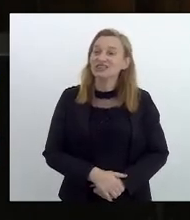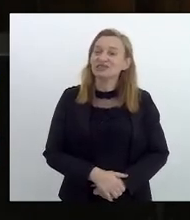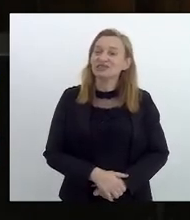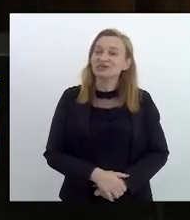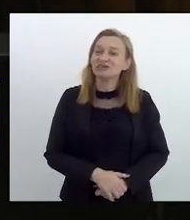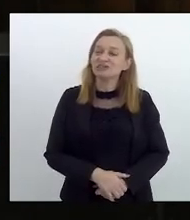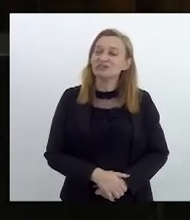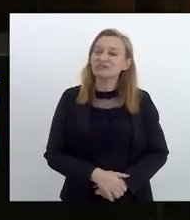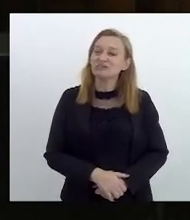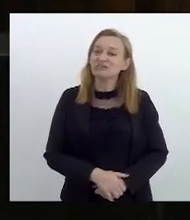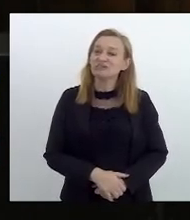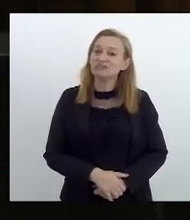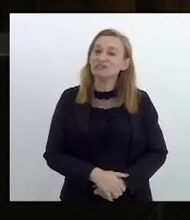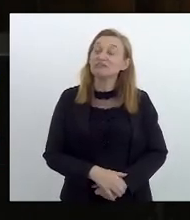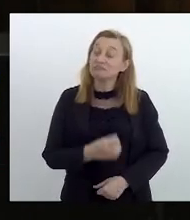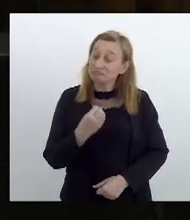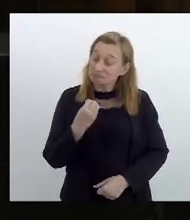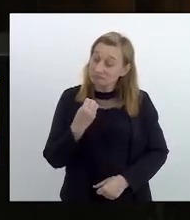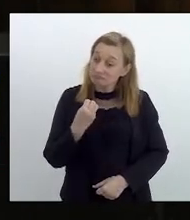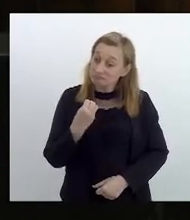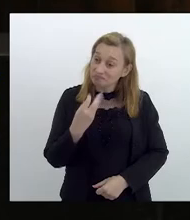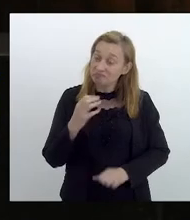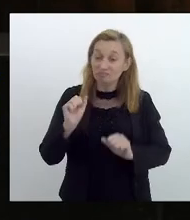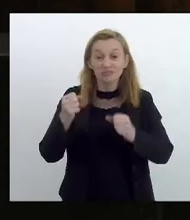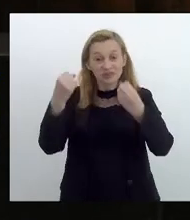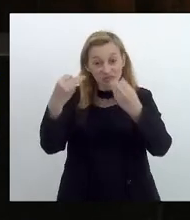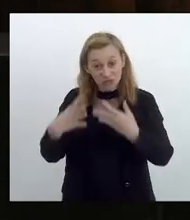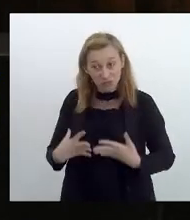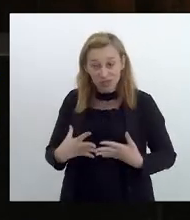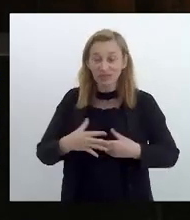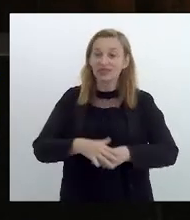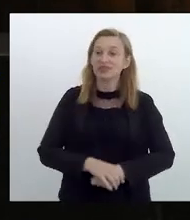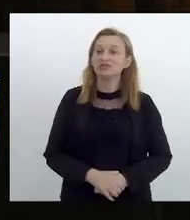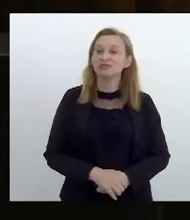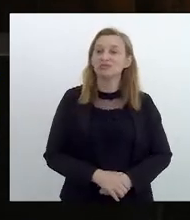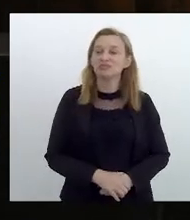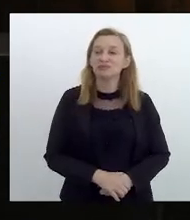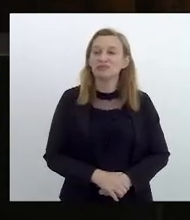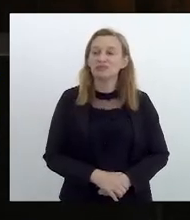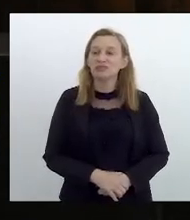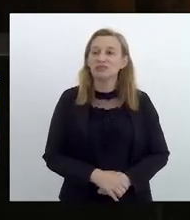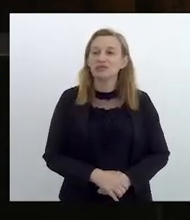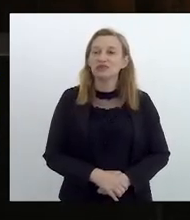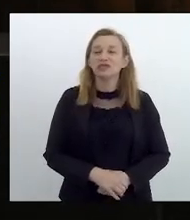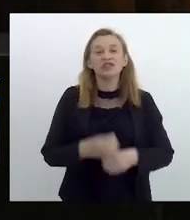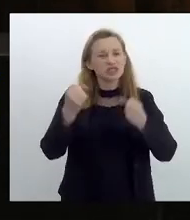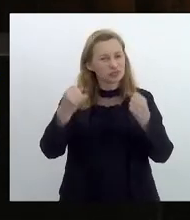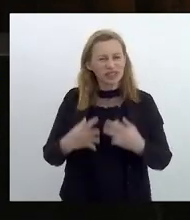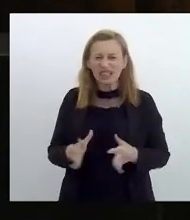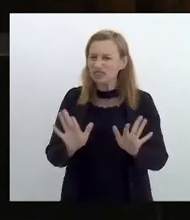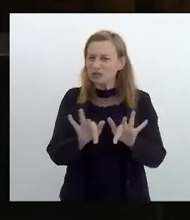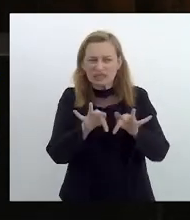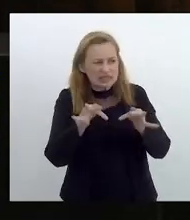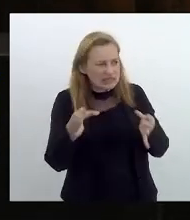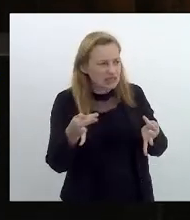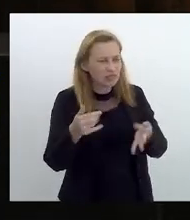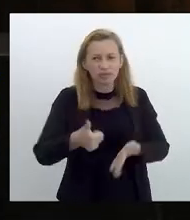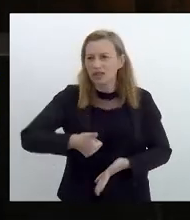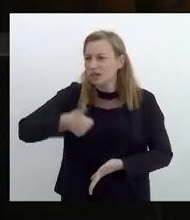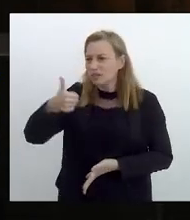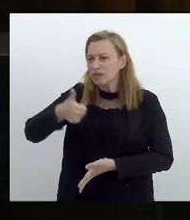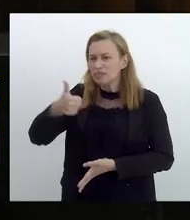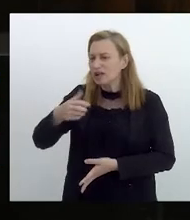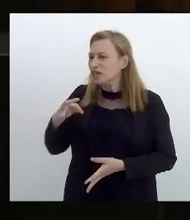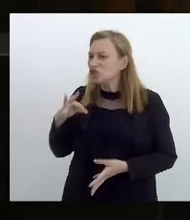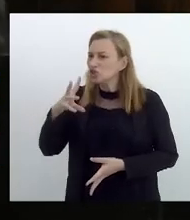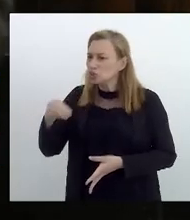bem bem claro é uma explicação mais simples que a primeira